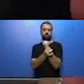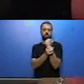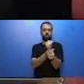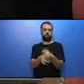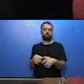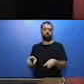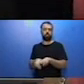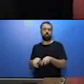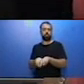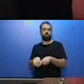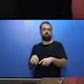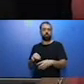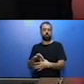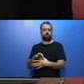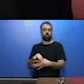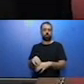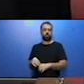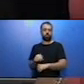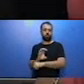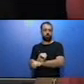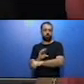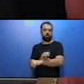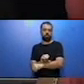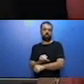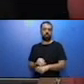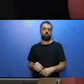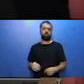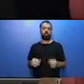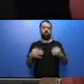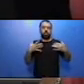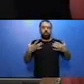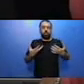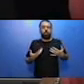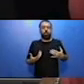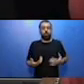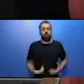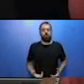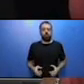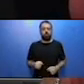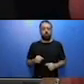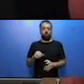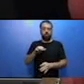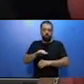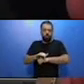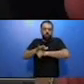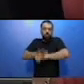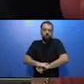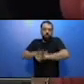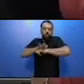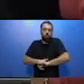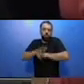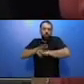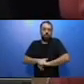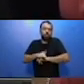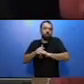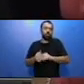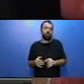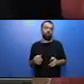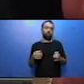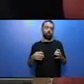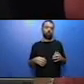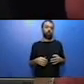músculos, os ligamentos ficam sobrecarregados, gerando uma tensão excessiva que leva a